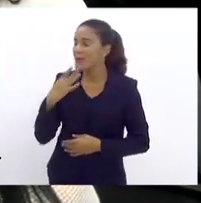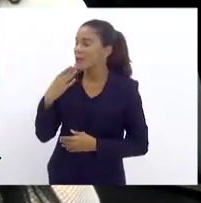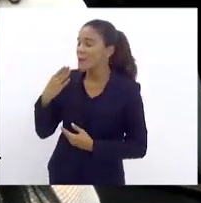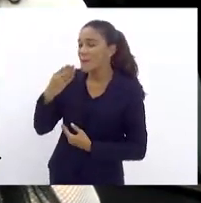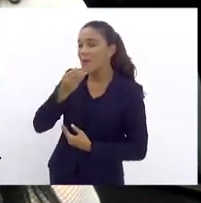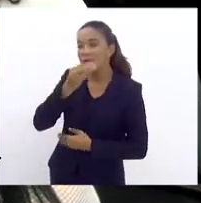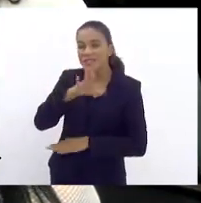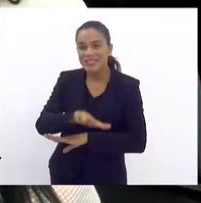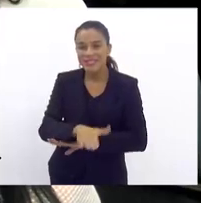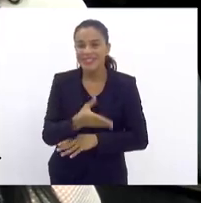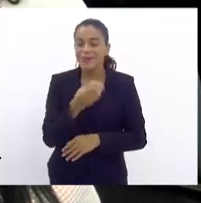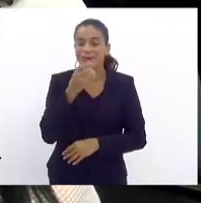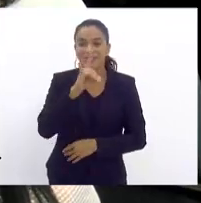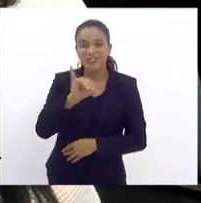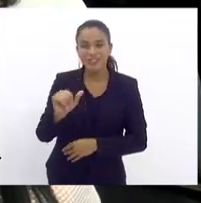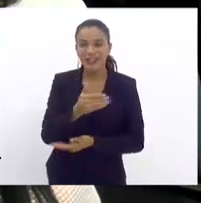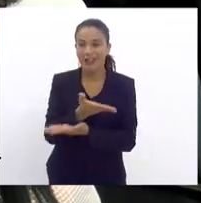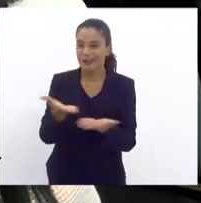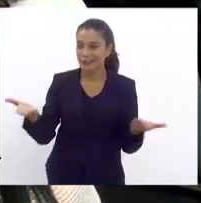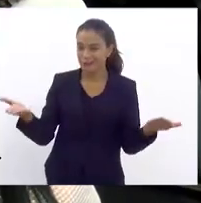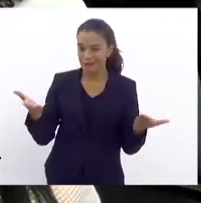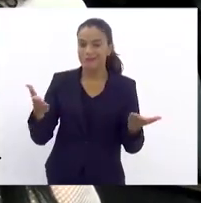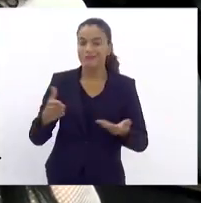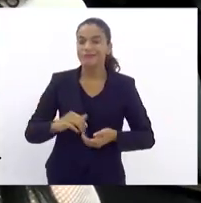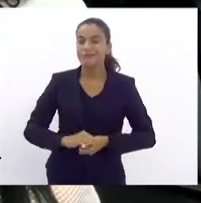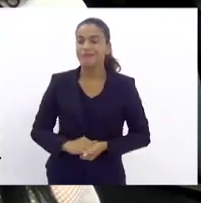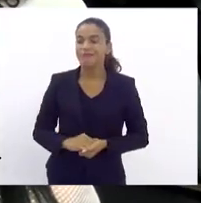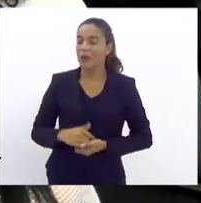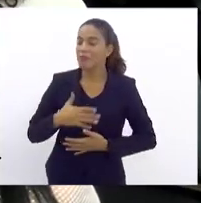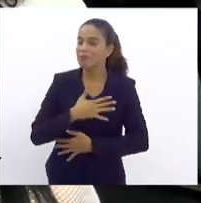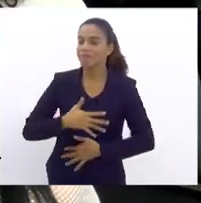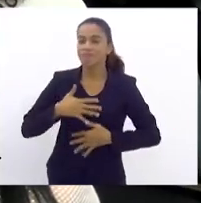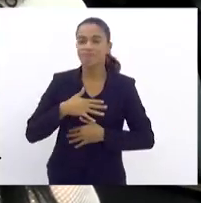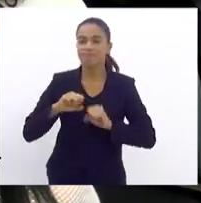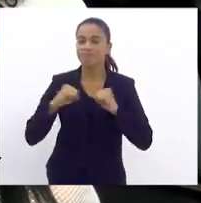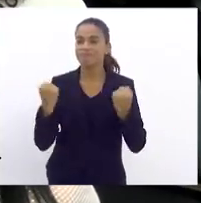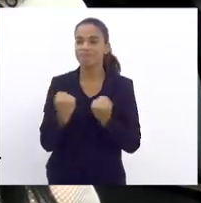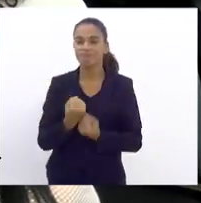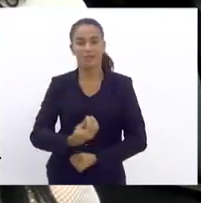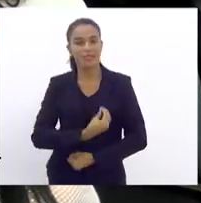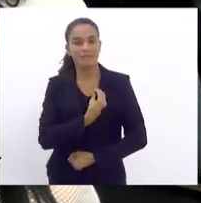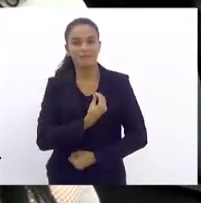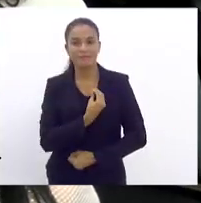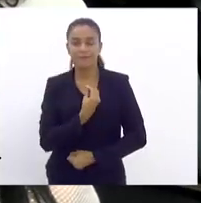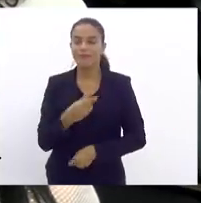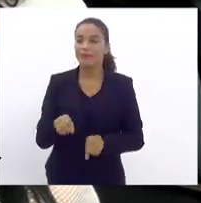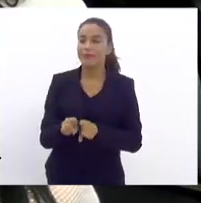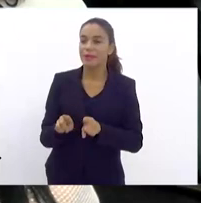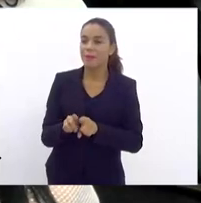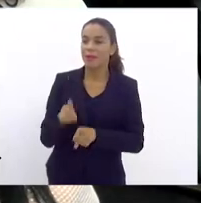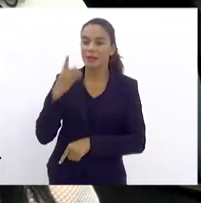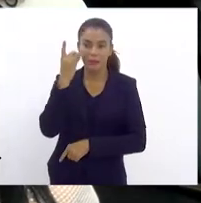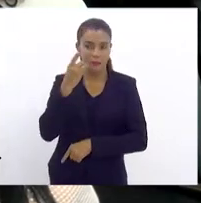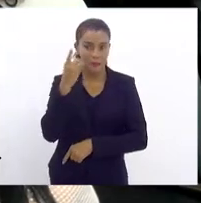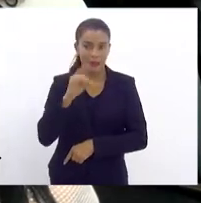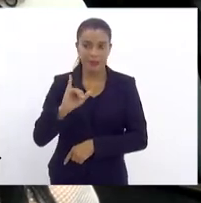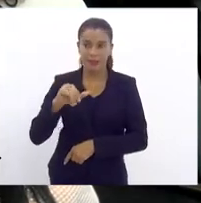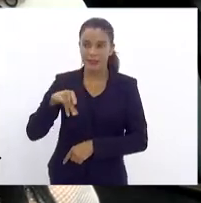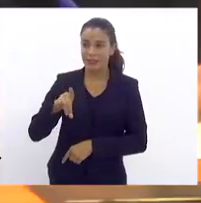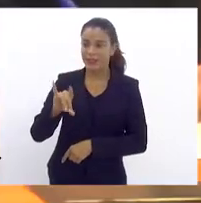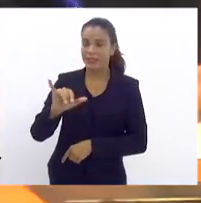a todos para mim é um grande prazer de estar aqui hoje nesse seminário assim como adaptar a Índia falou